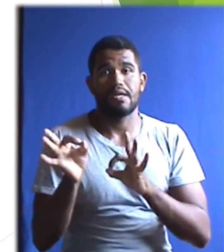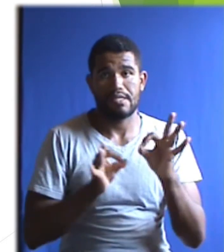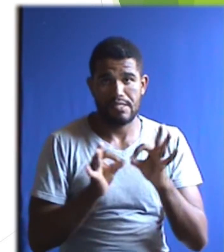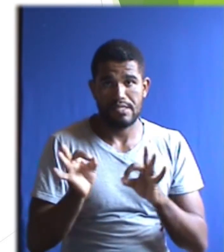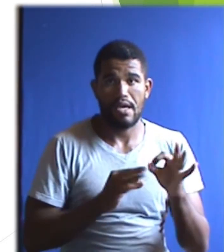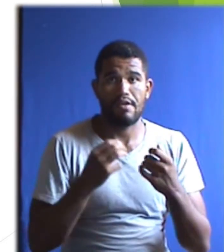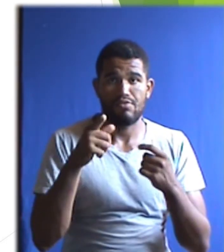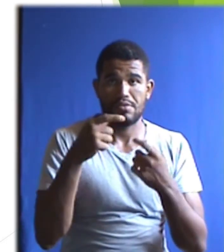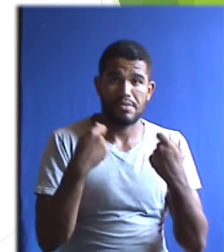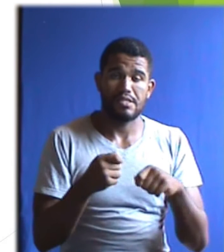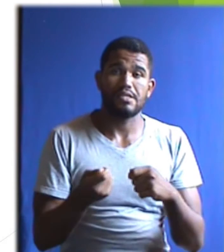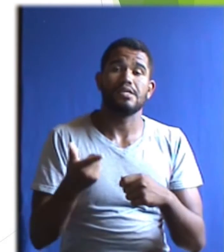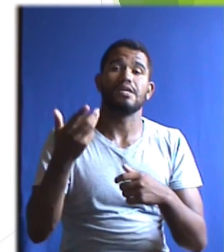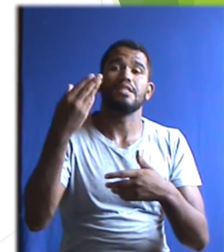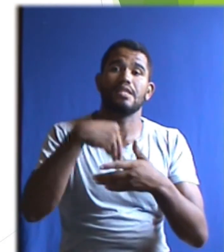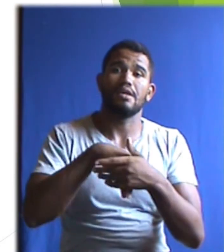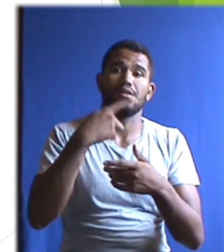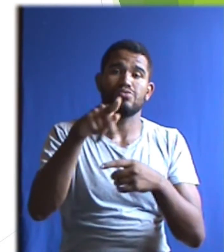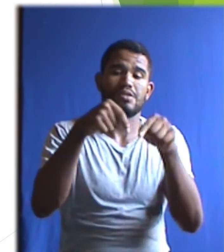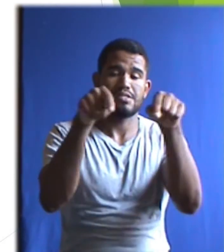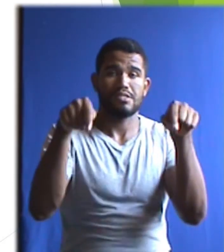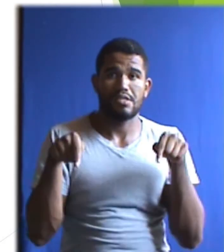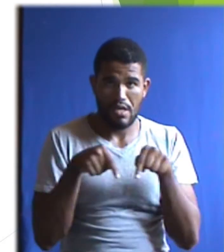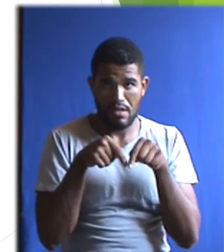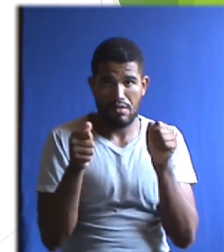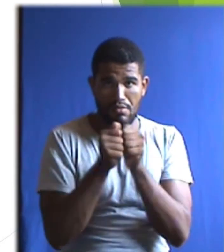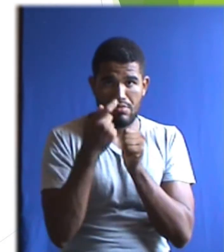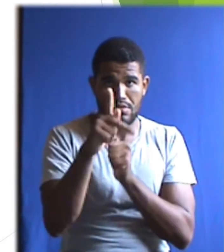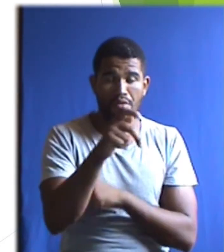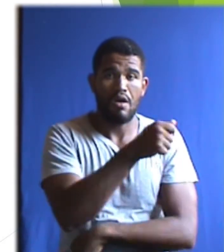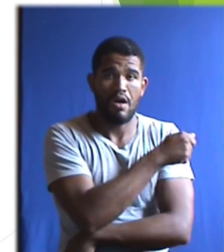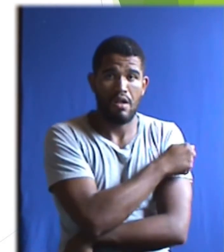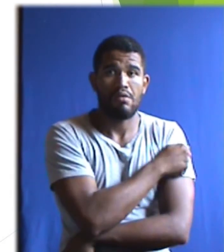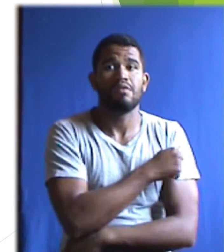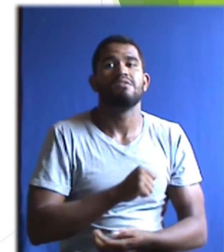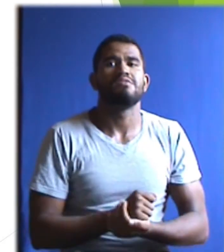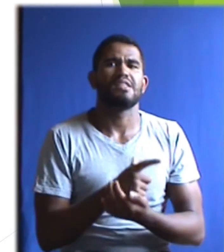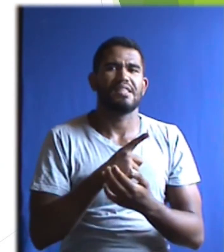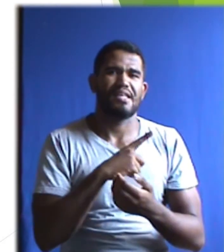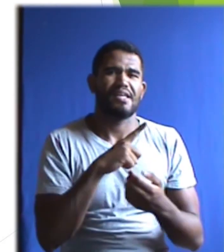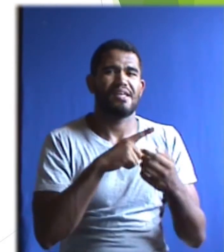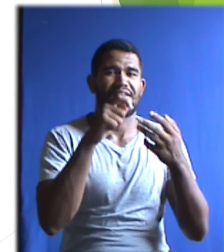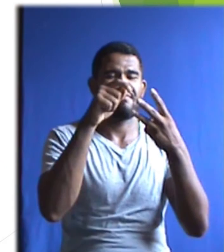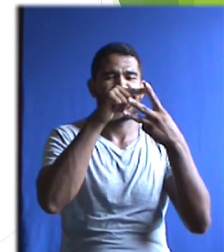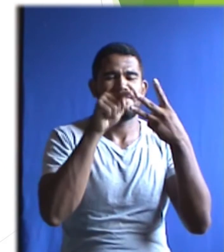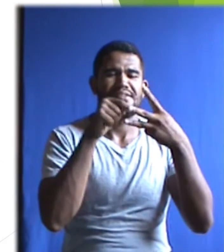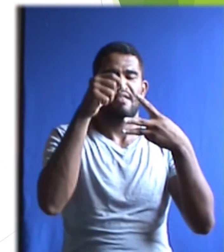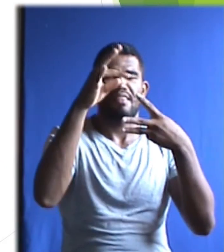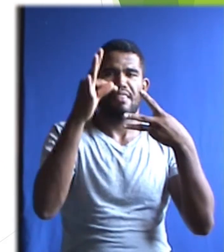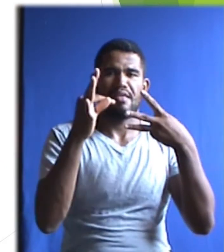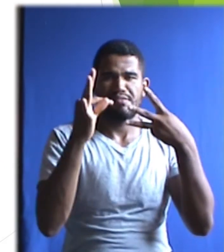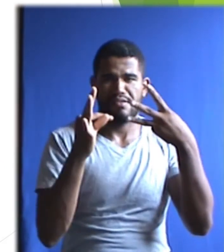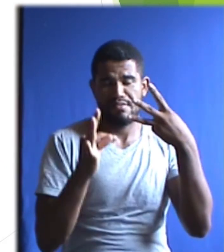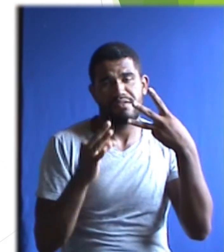todo momento em sua turma ou com seus alunos. Tem um pequeno trechinho aqui